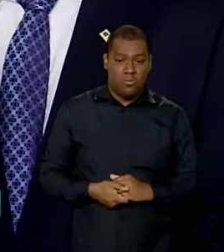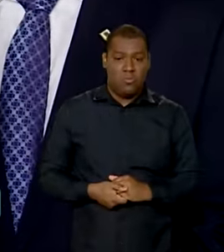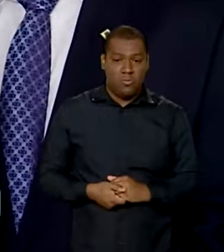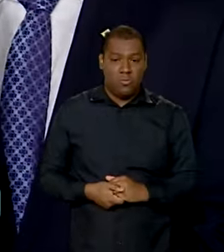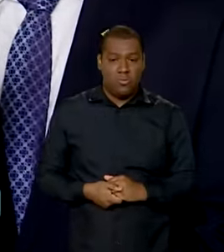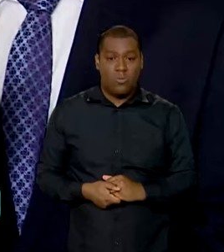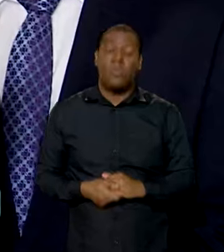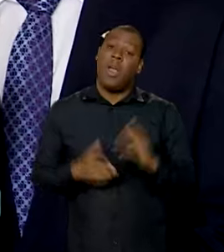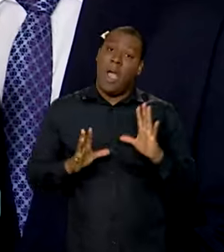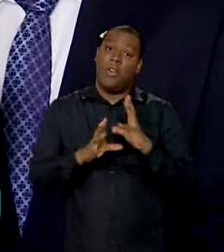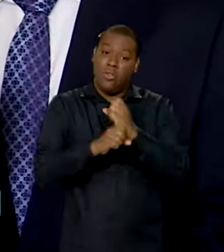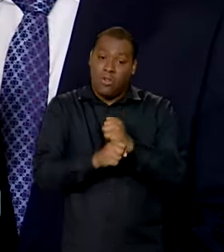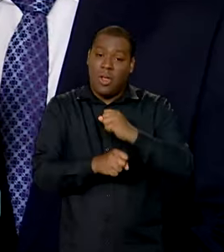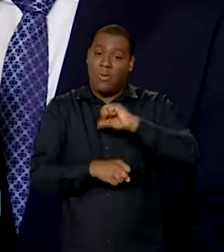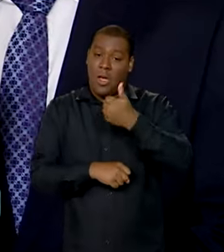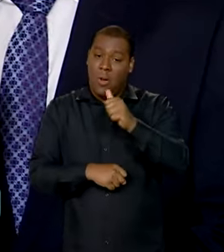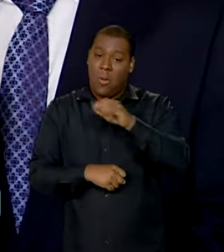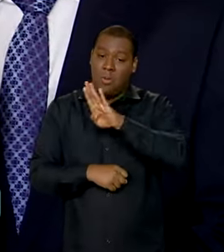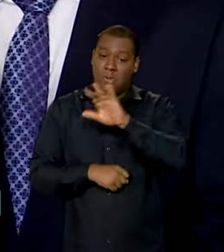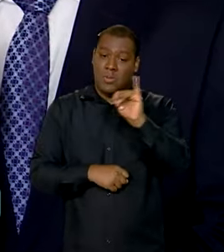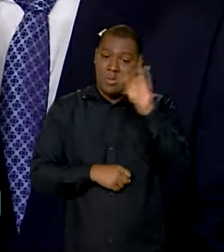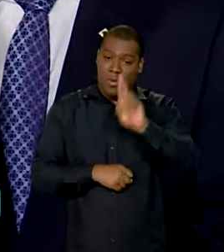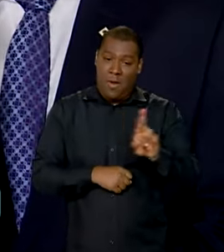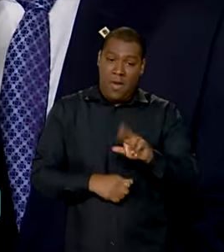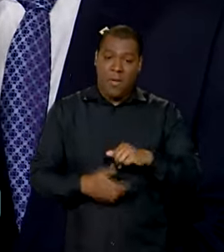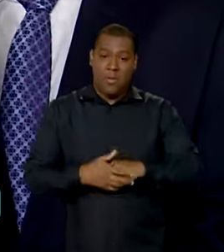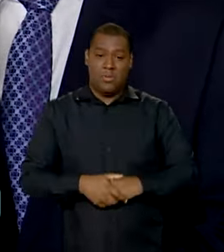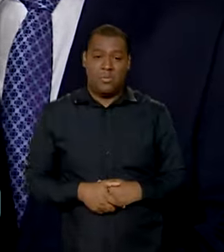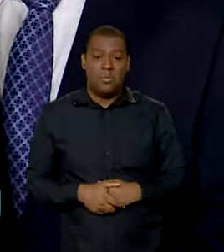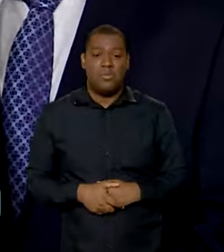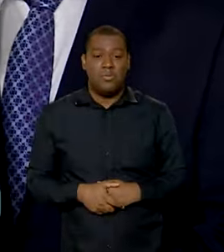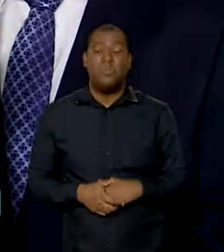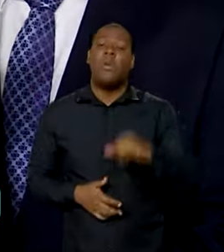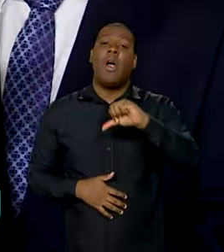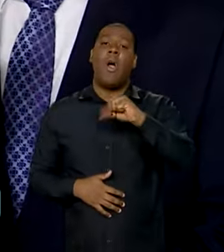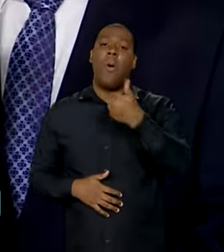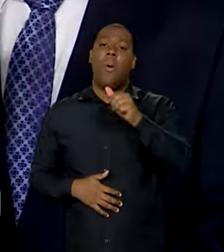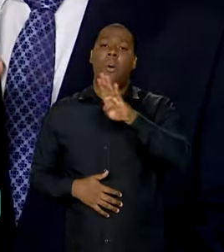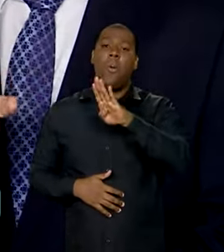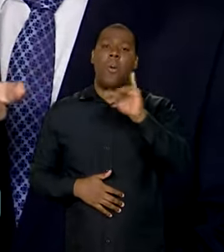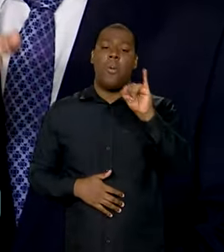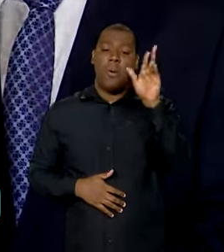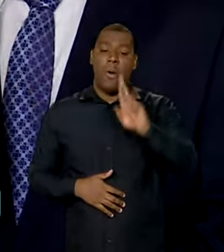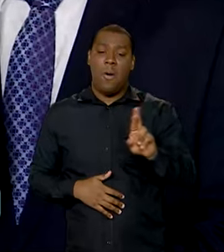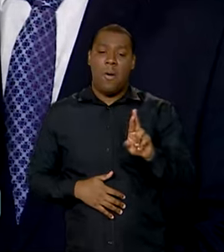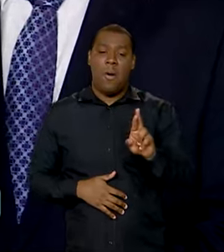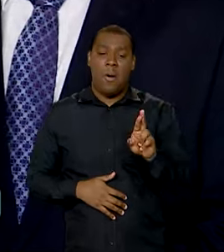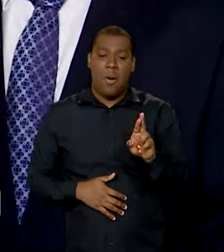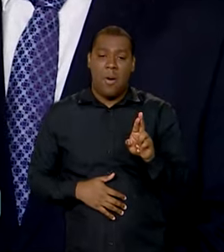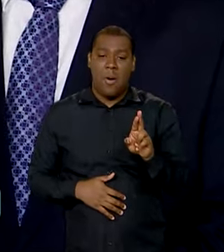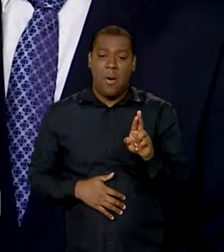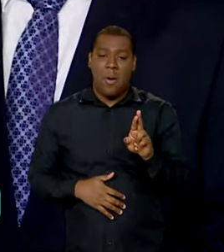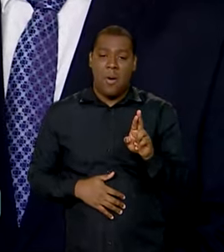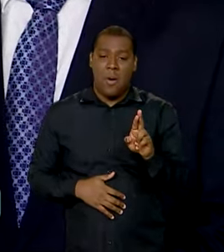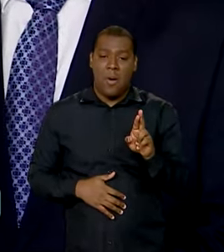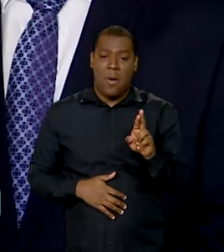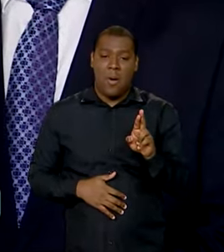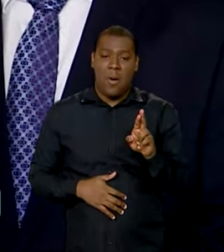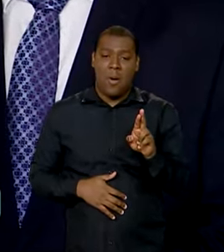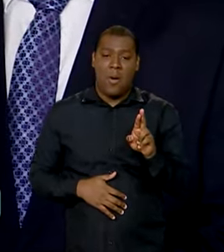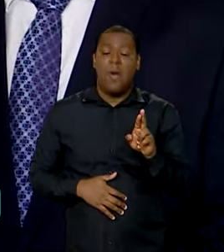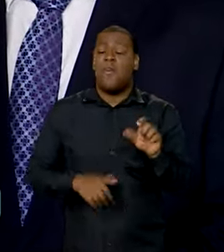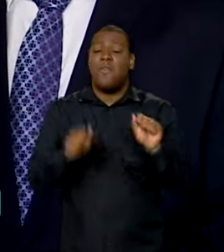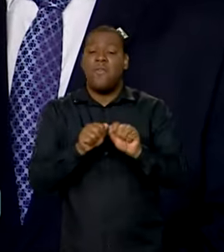de 11 bilhões de reais. E para que esses 11 bilhões não se somem ao estoque